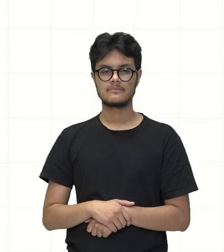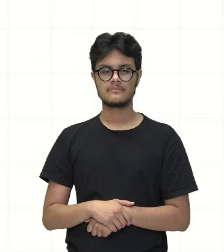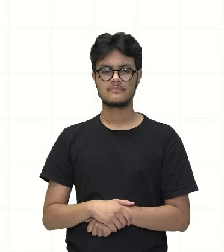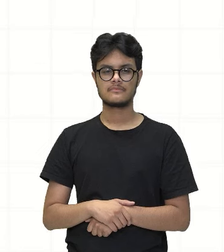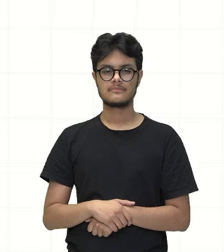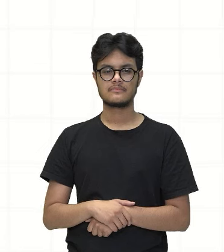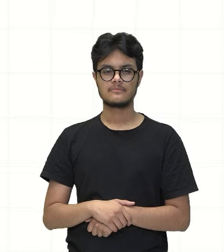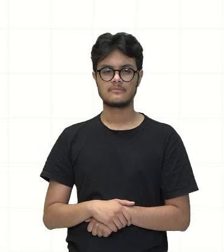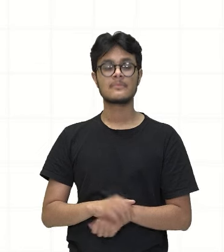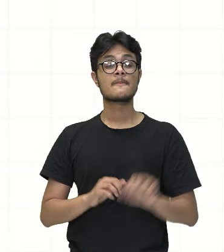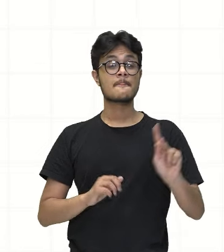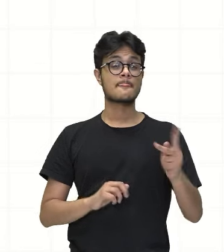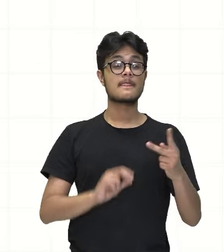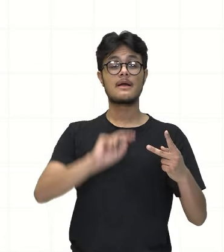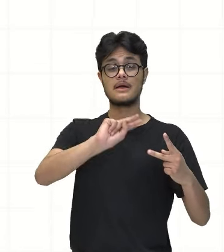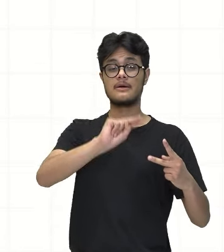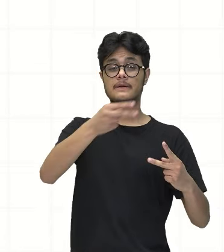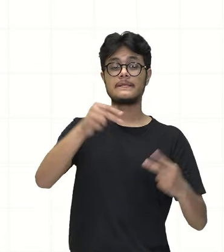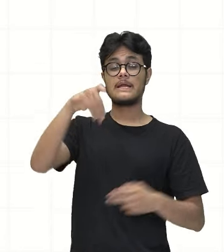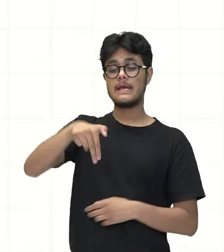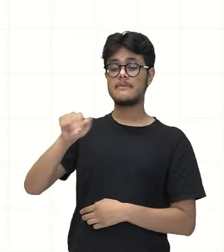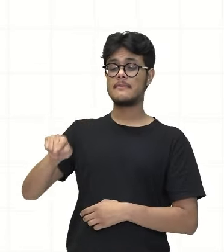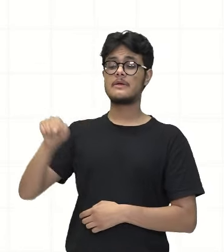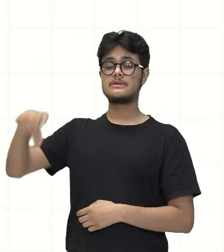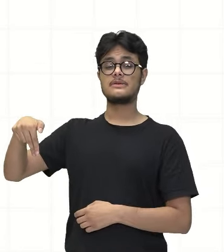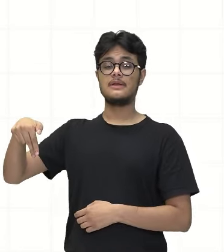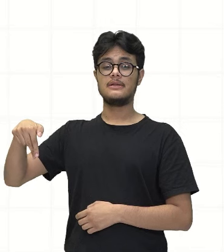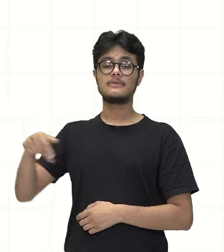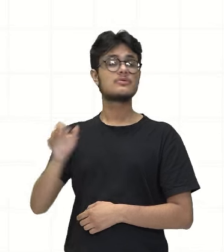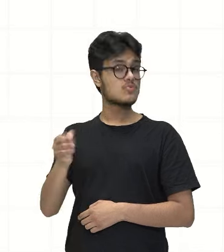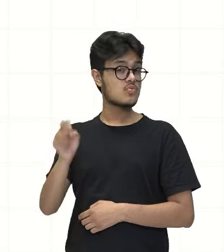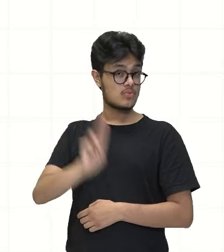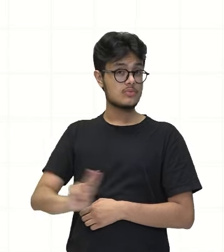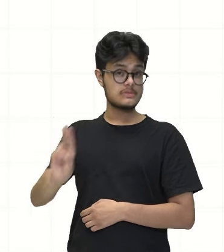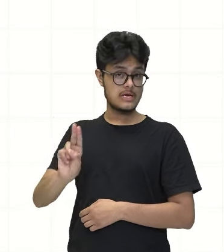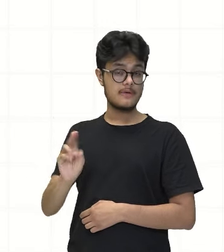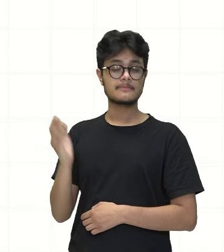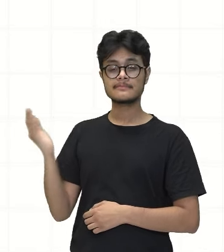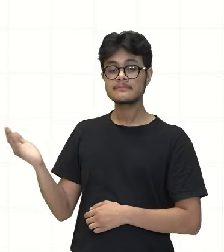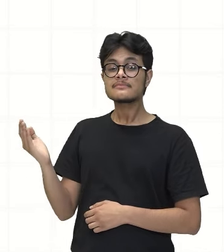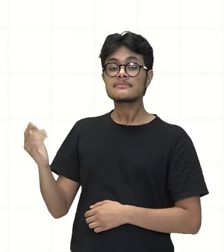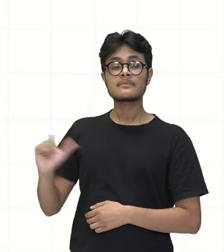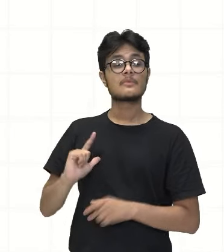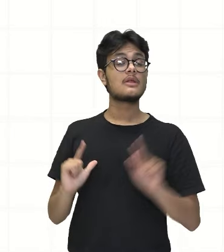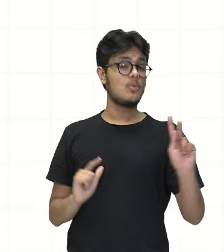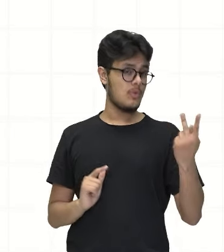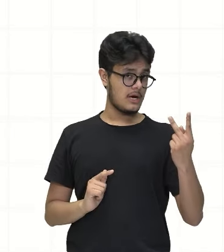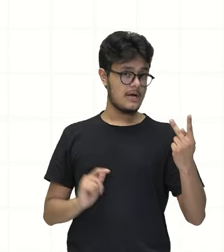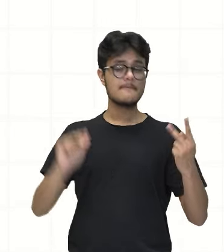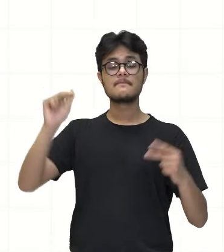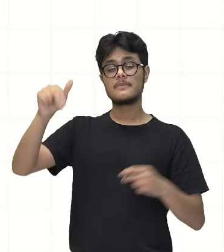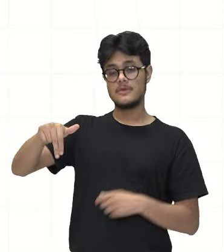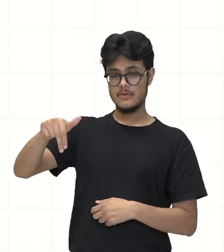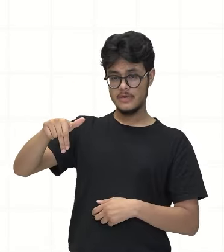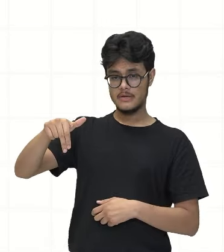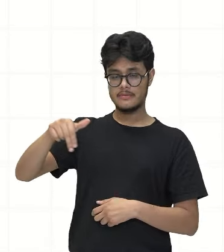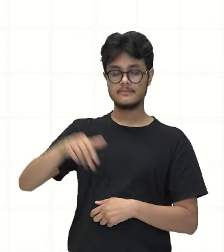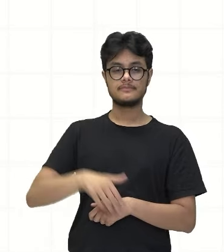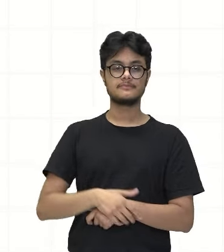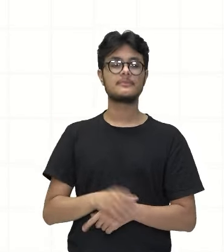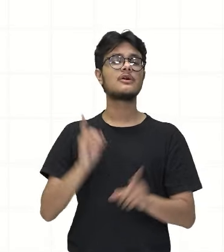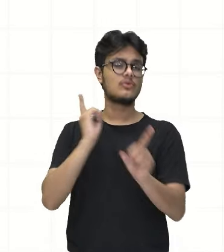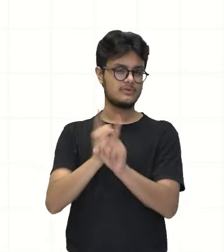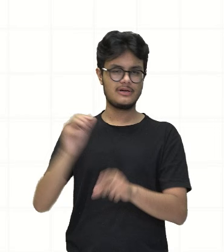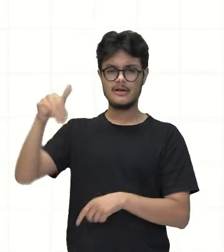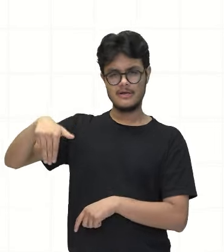m vezes n. Ó. Eu vou poder utilizar essa fórmula, porque eu tenho h e eu tenho N. Aí eu vou encontrar M que ele está